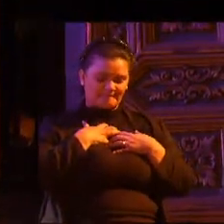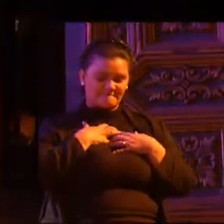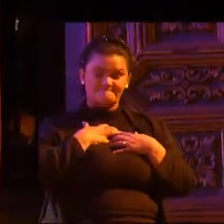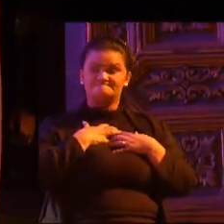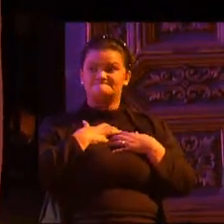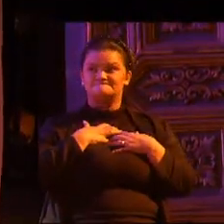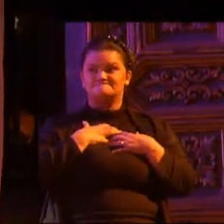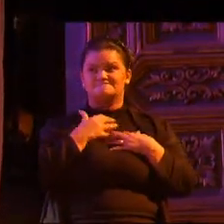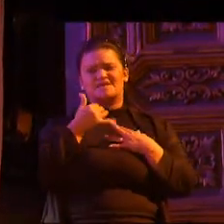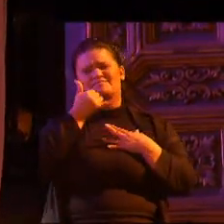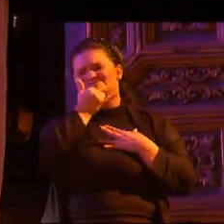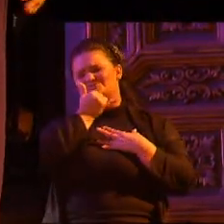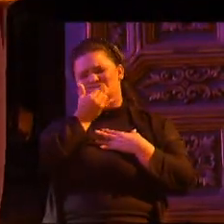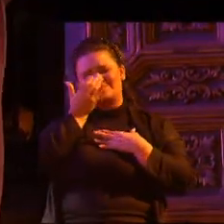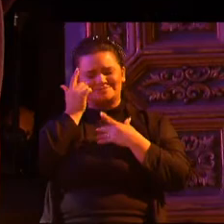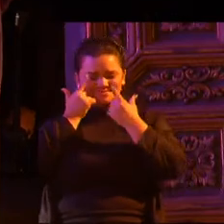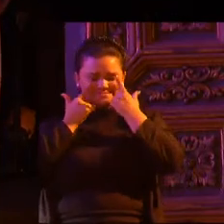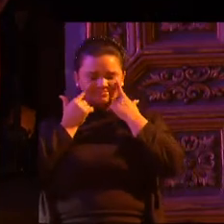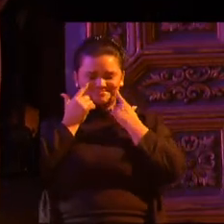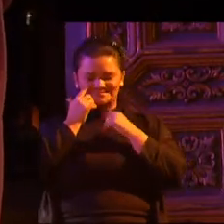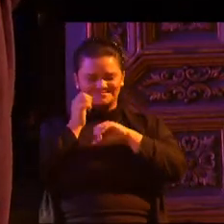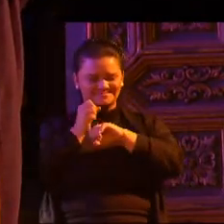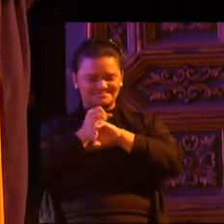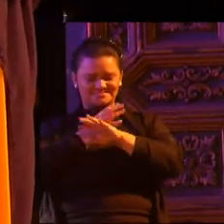Me desculpem.